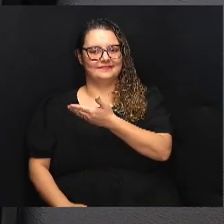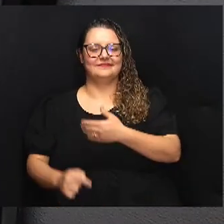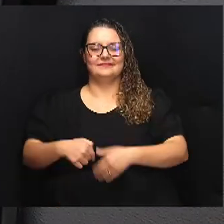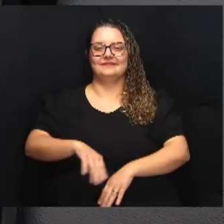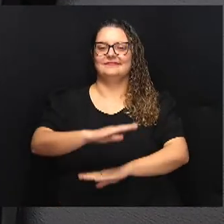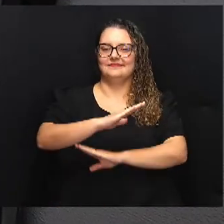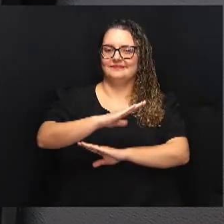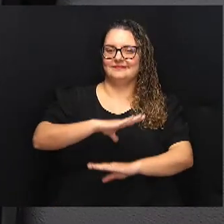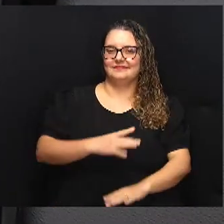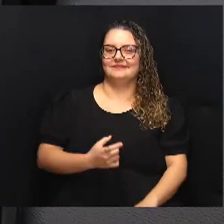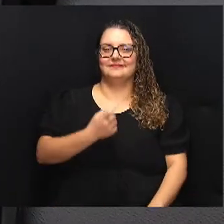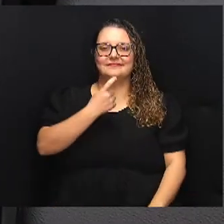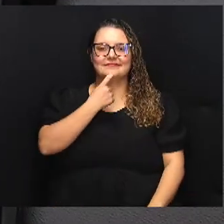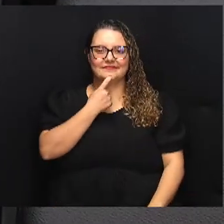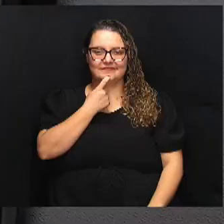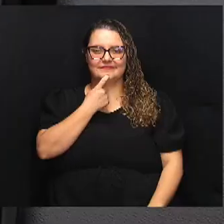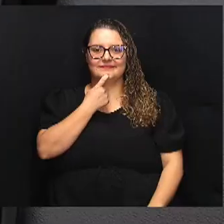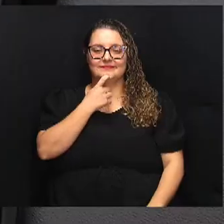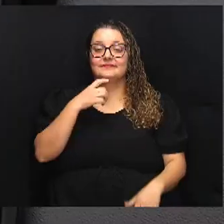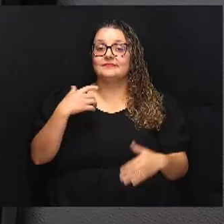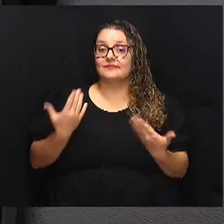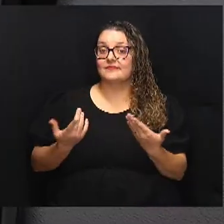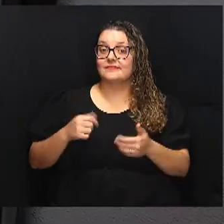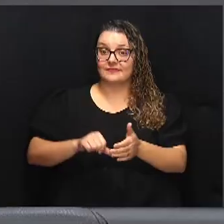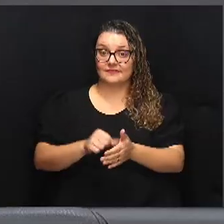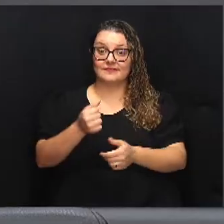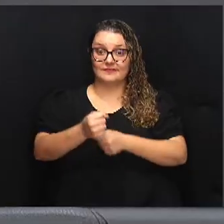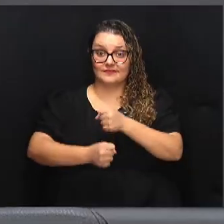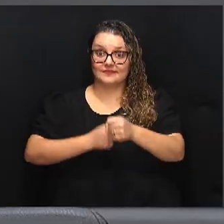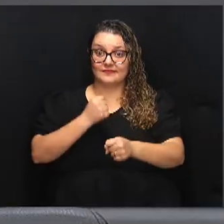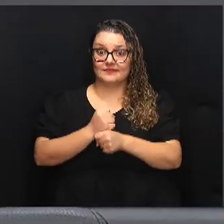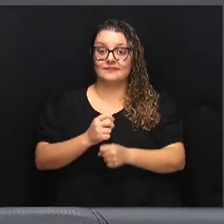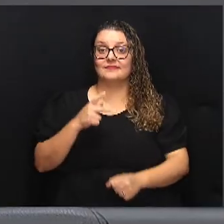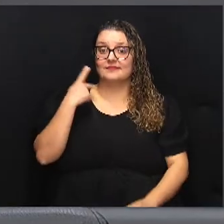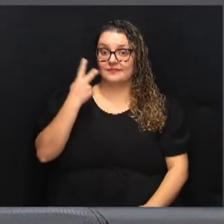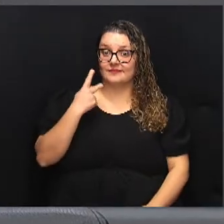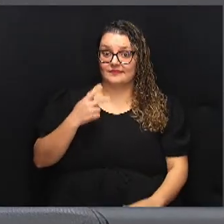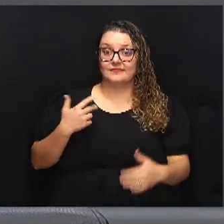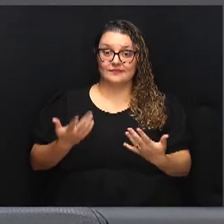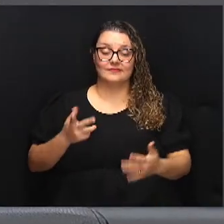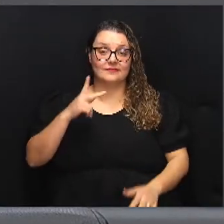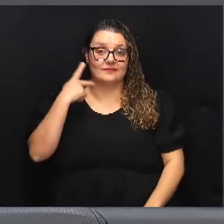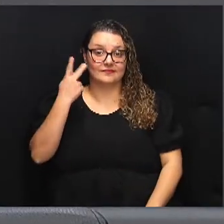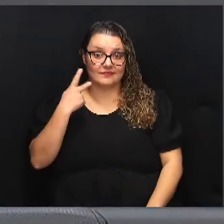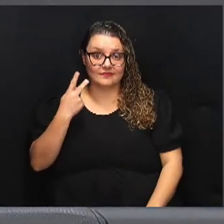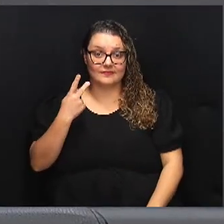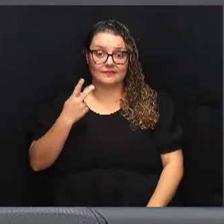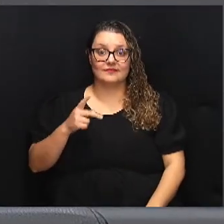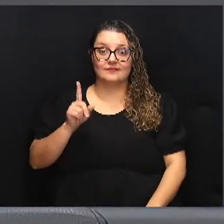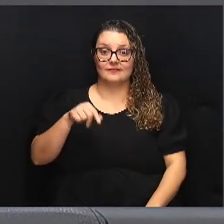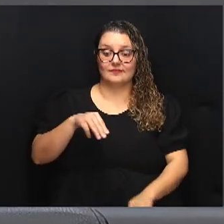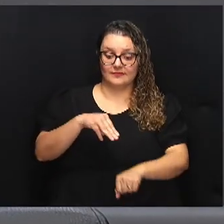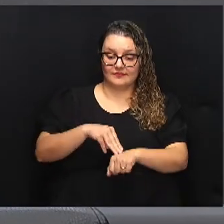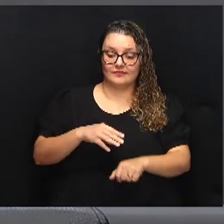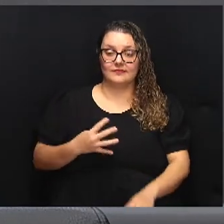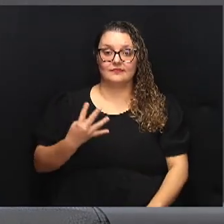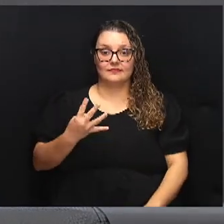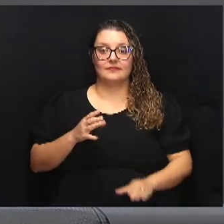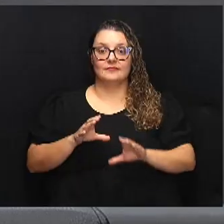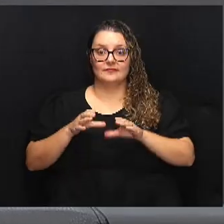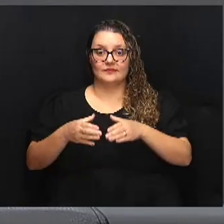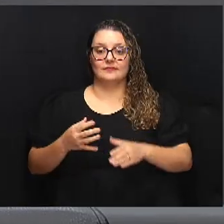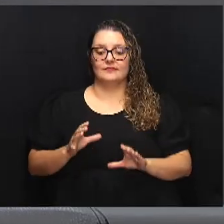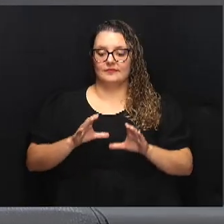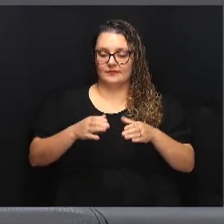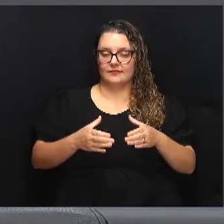Câmara Municipal de Campinas. E nesse seu primeiro ano como parlamentar, o vereador é membro de 4 comissões: a Comissão